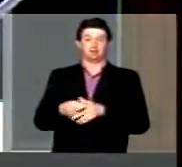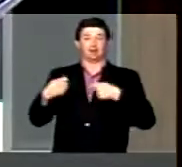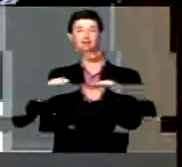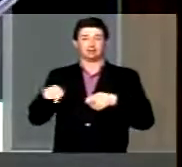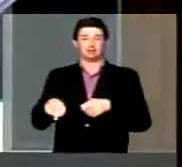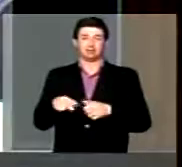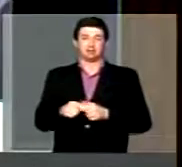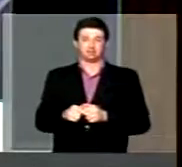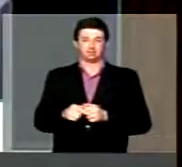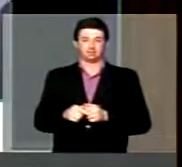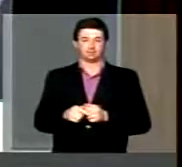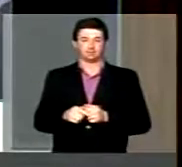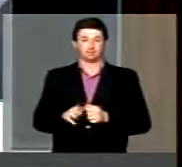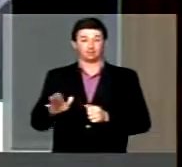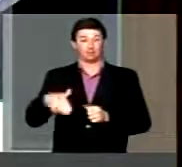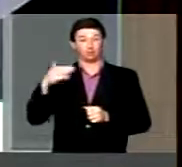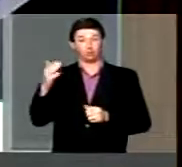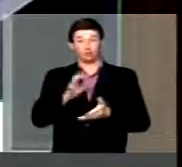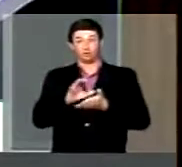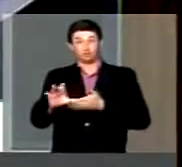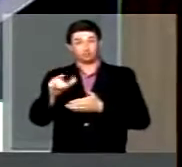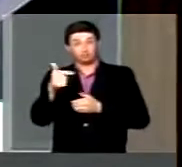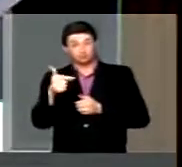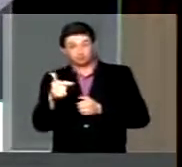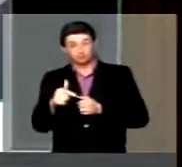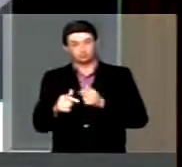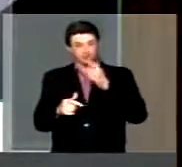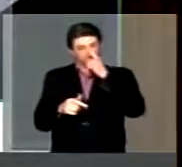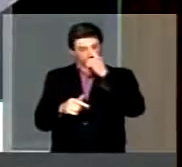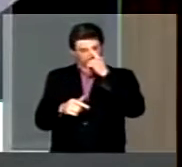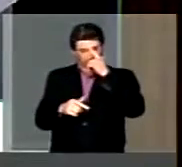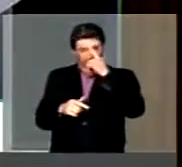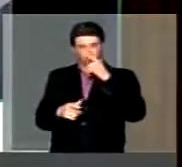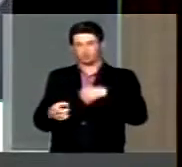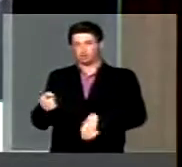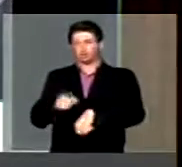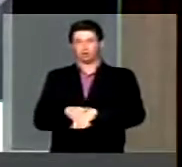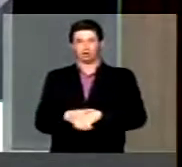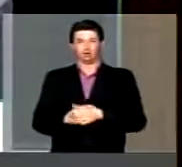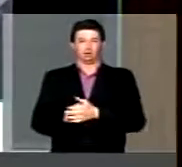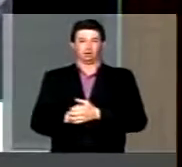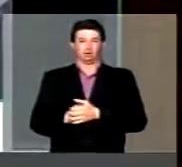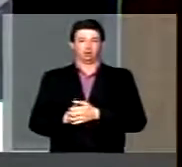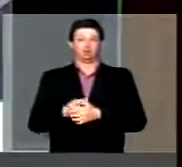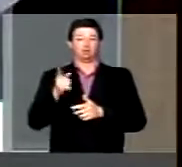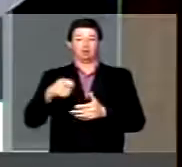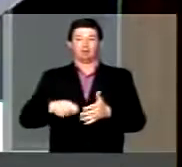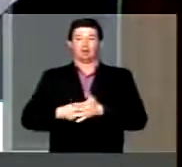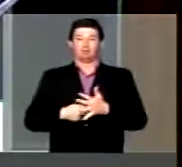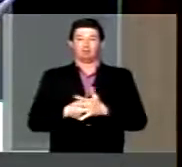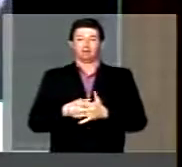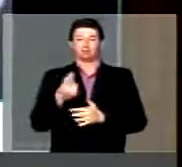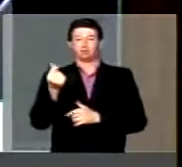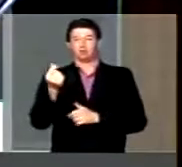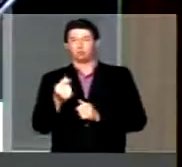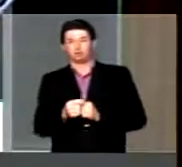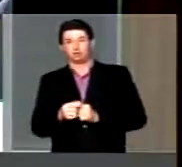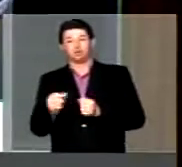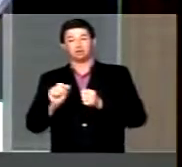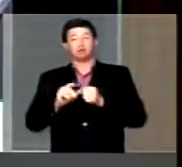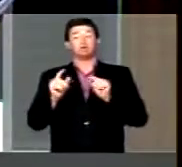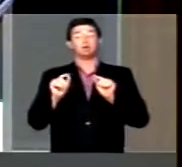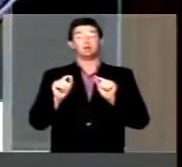demanda. Quando não há investimento, a consequência imediata é a pressão sobre os preços,